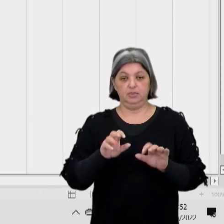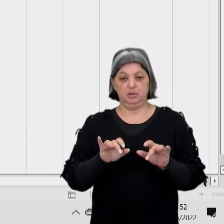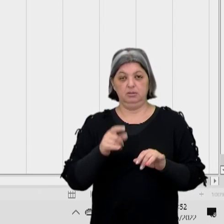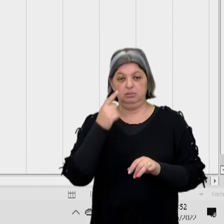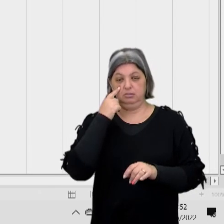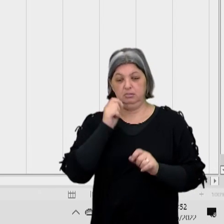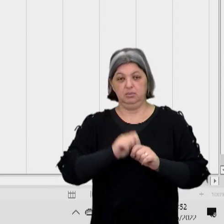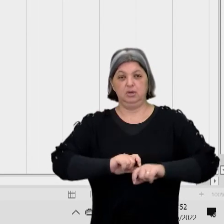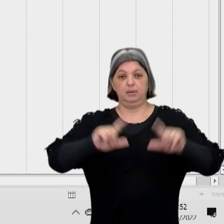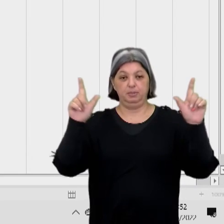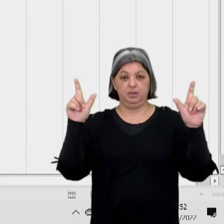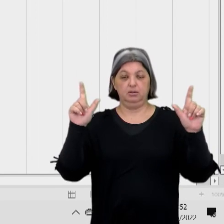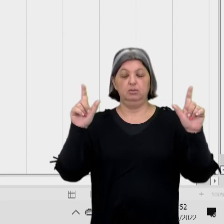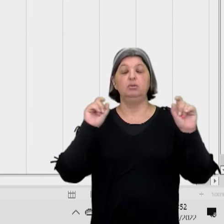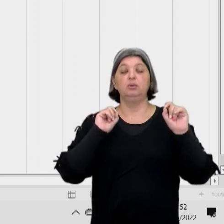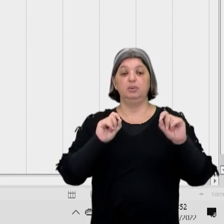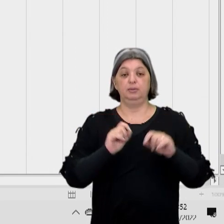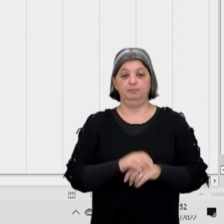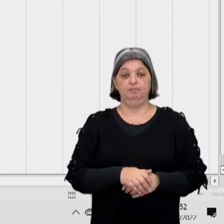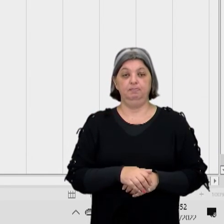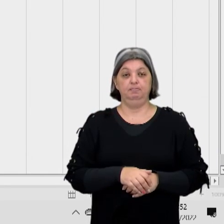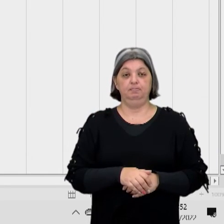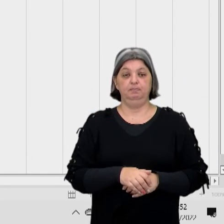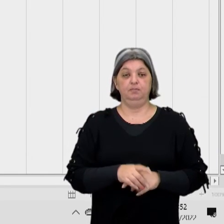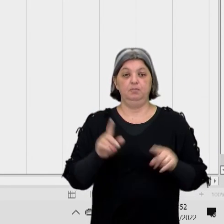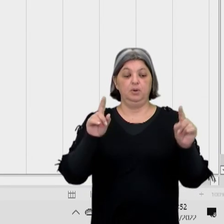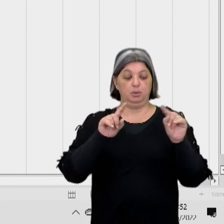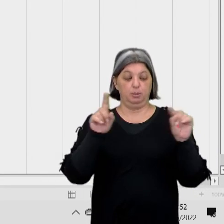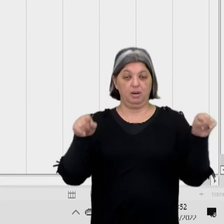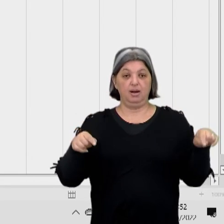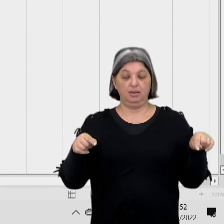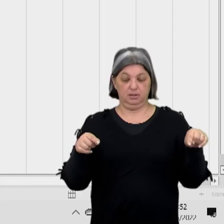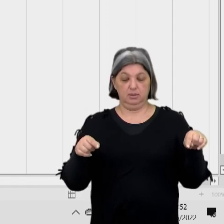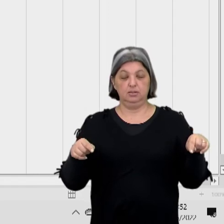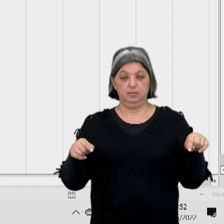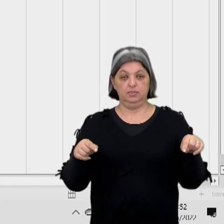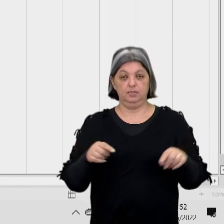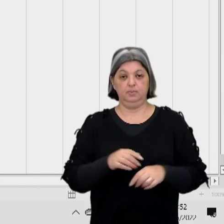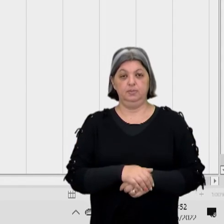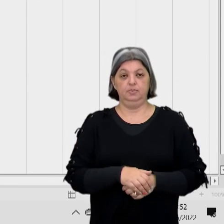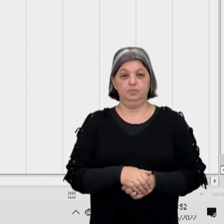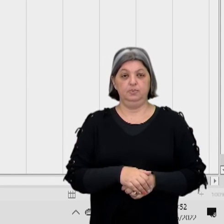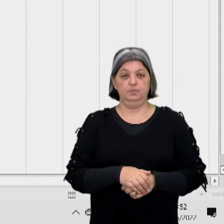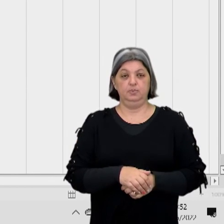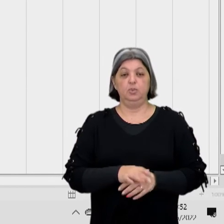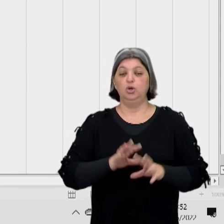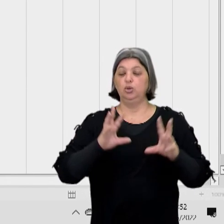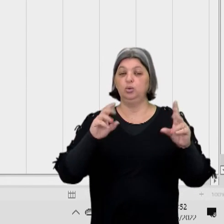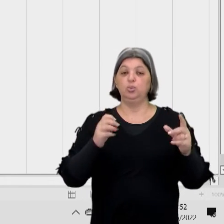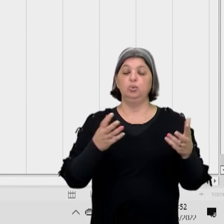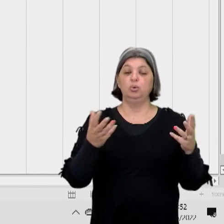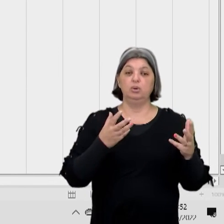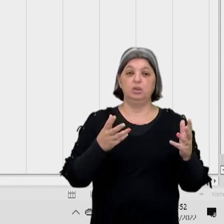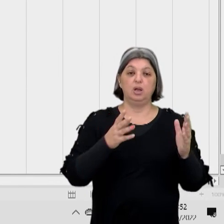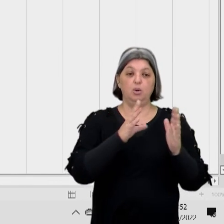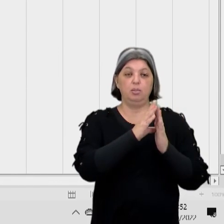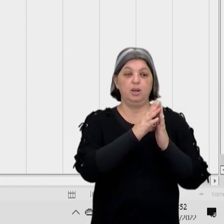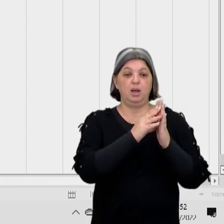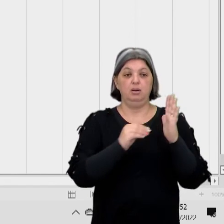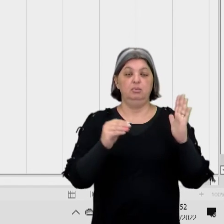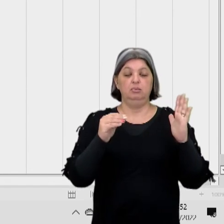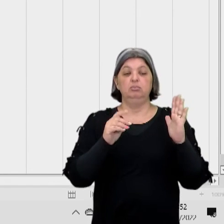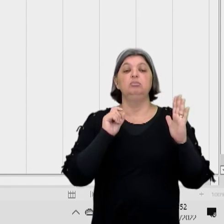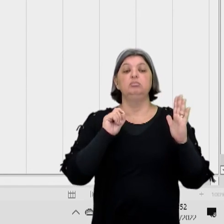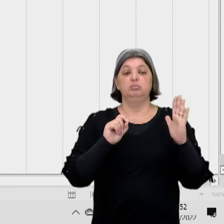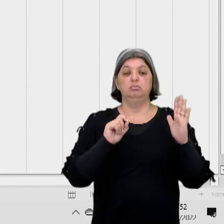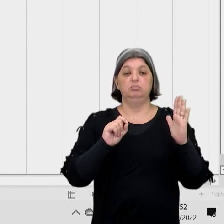abriu. Aí você vai abrir o quê? O parêntese, tá ok? Abriu o parêntese, aí você vai lá, o que eu quero elevar? Tá? Aí a quem? Eu